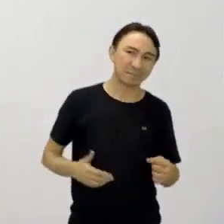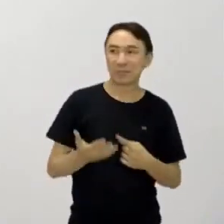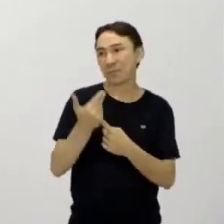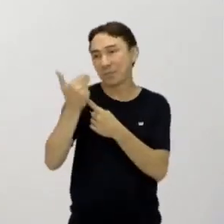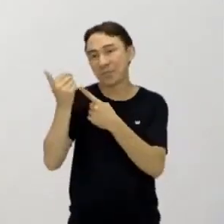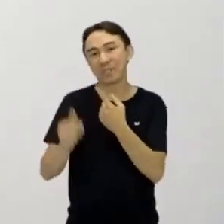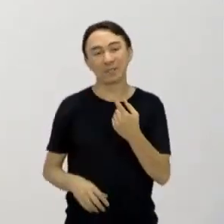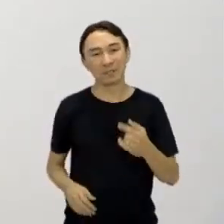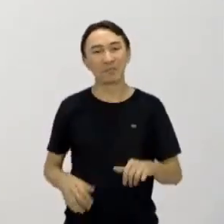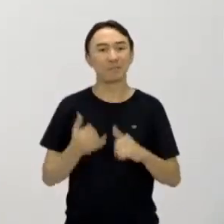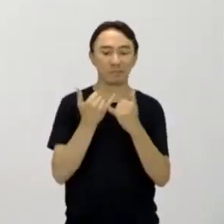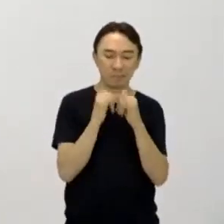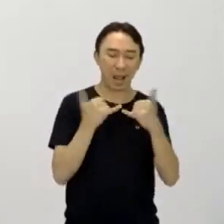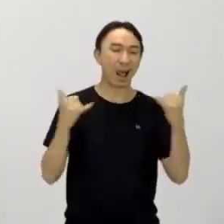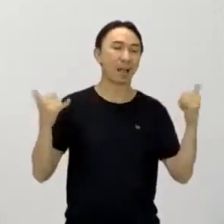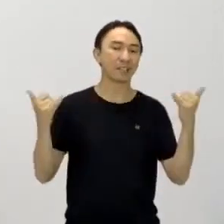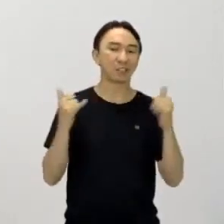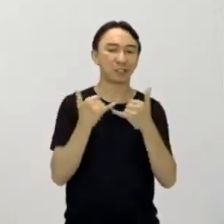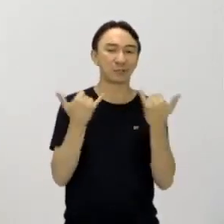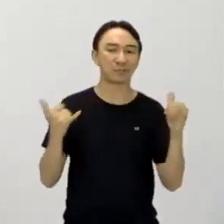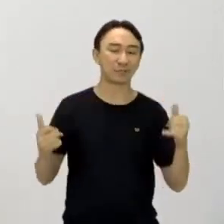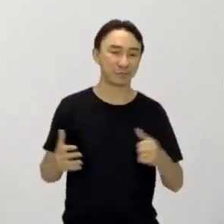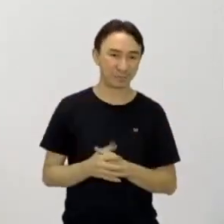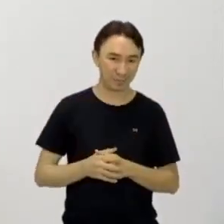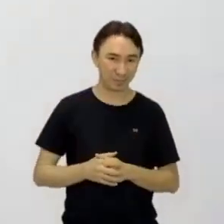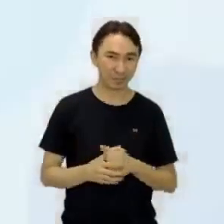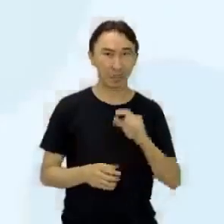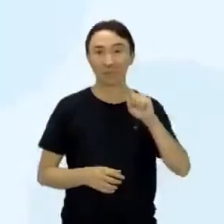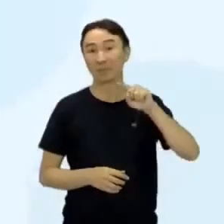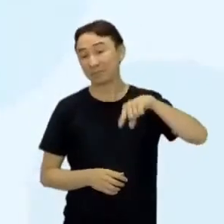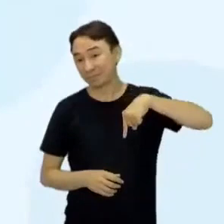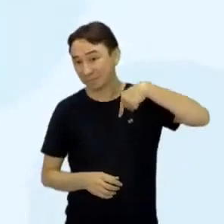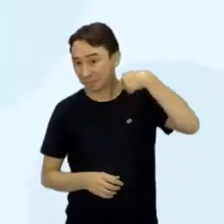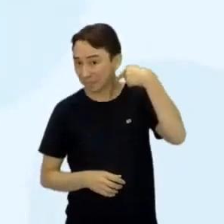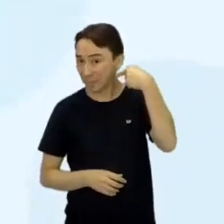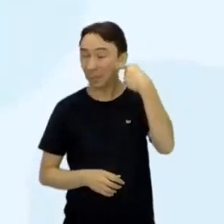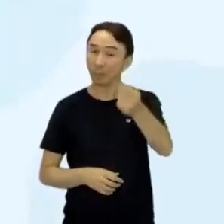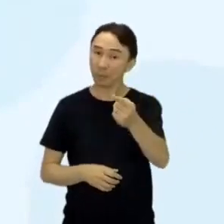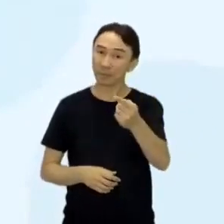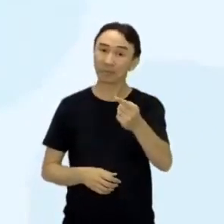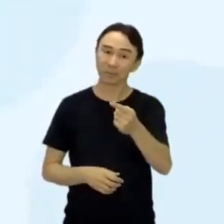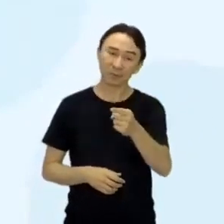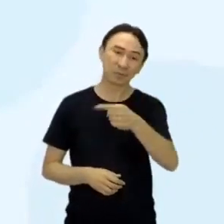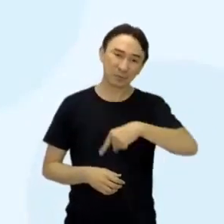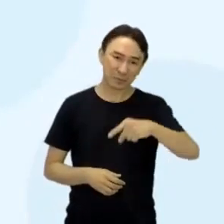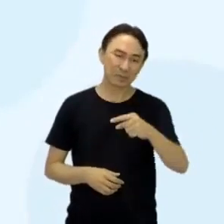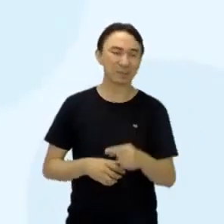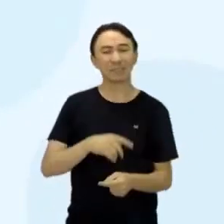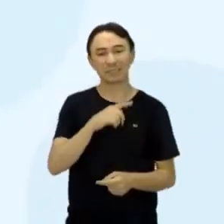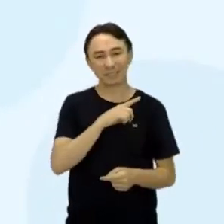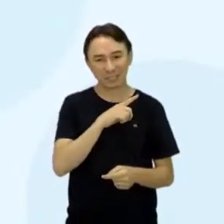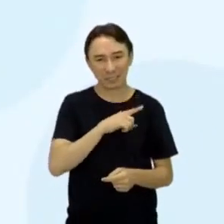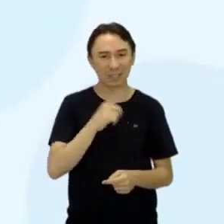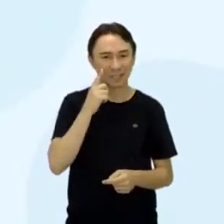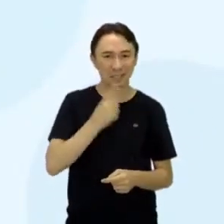né? Bom, depois a gente evoluiu ainda para um modelo mais estatístico de